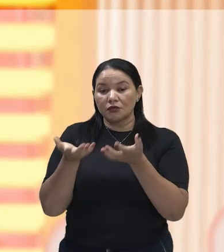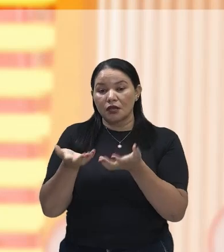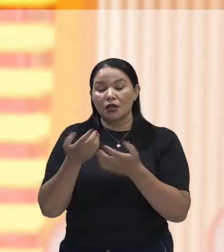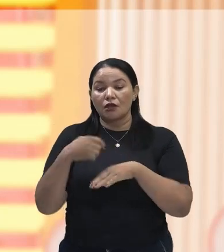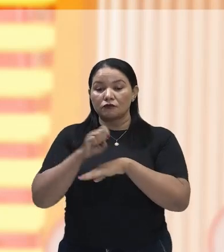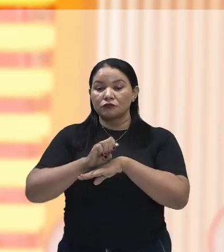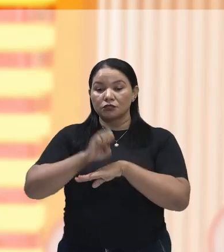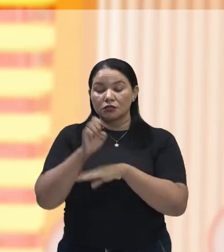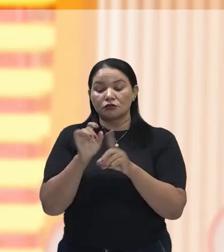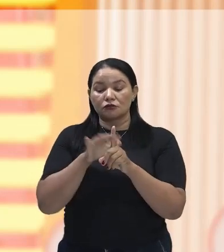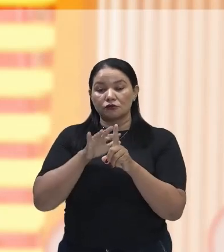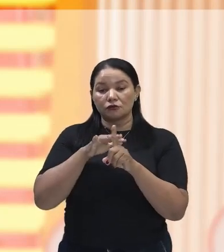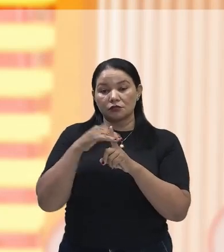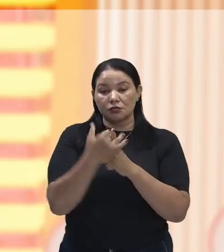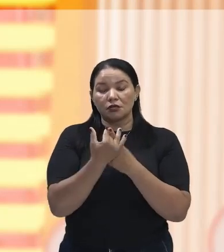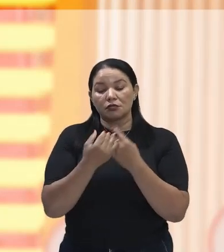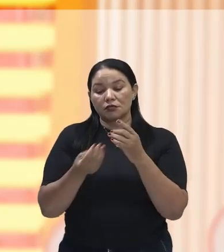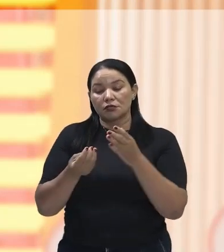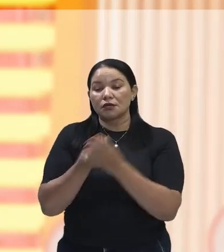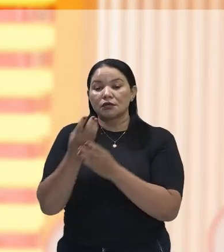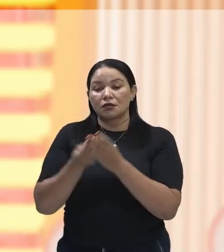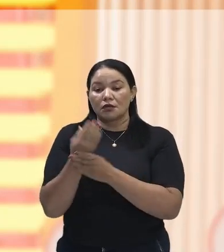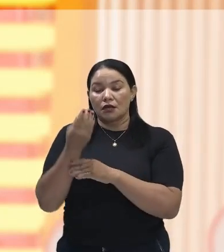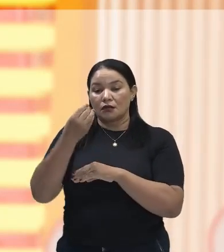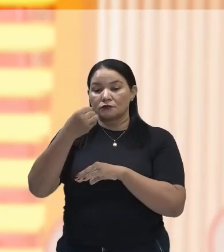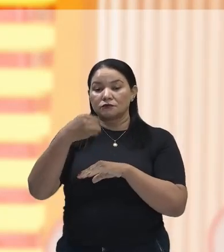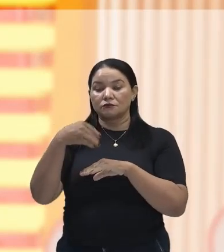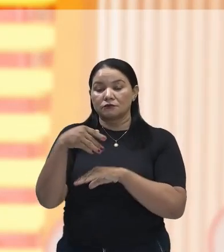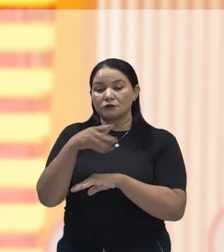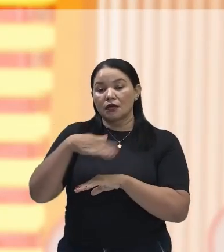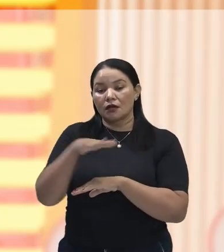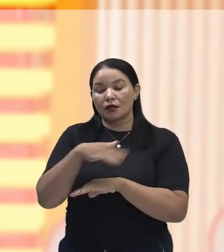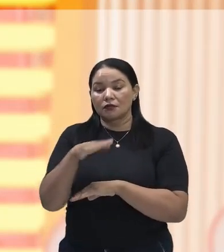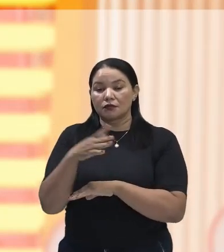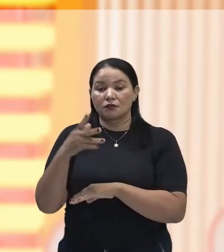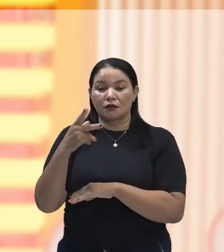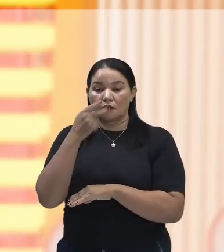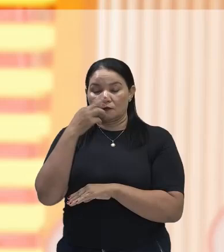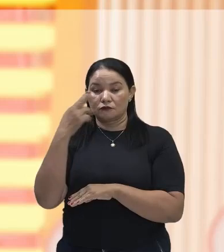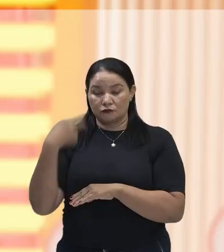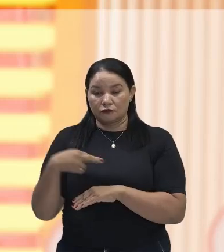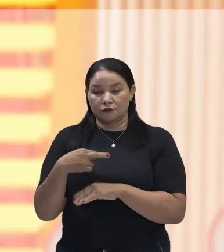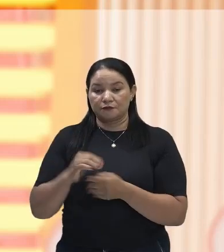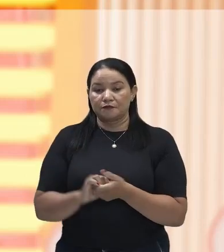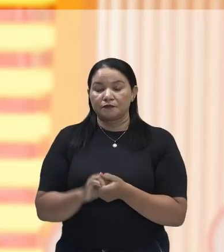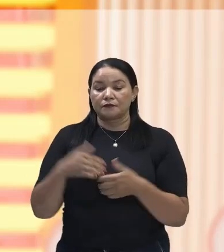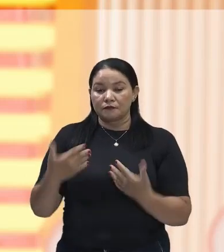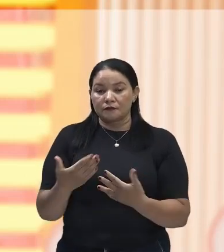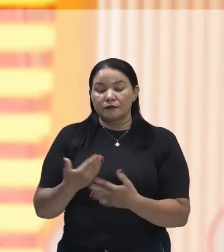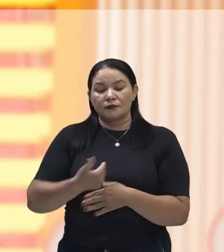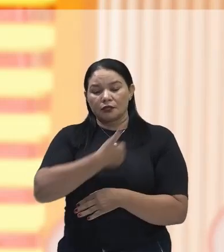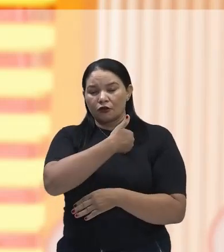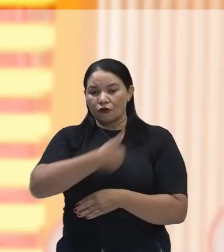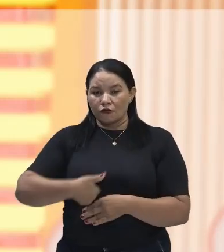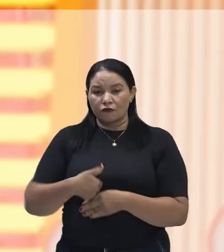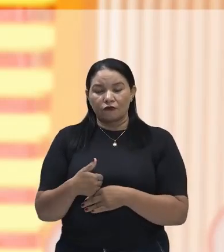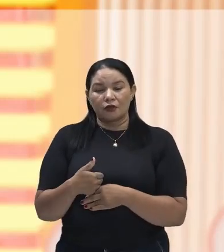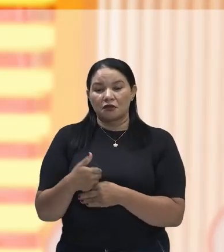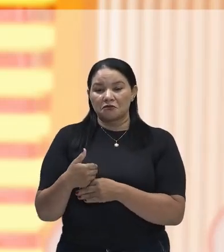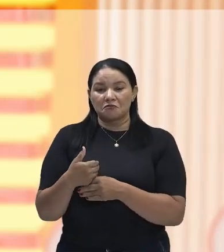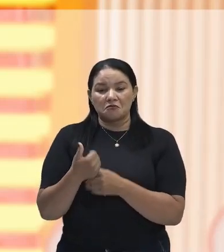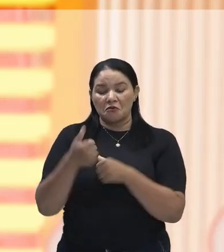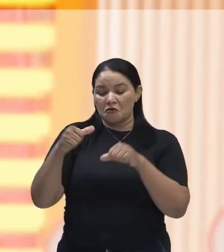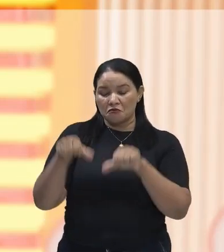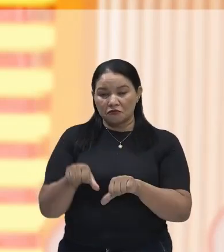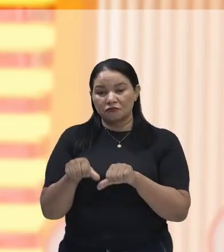socialista fosse implantado na Rússia. Então, a ineficácia desse partido, desse governo provisório